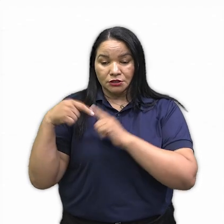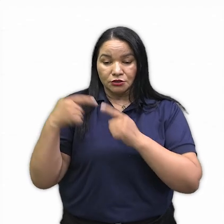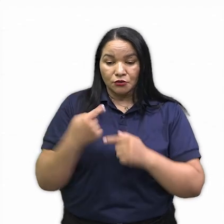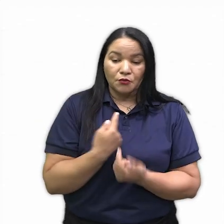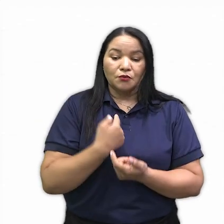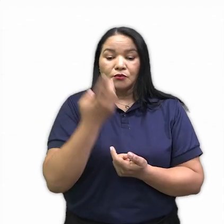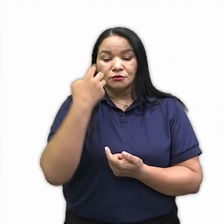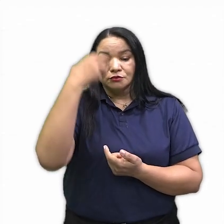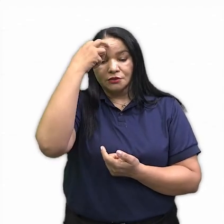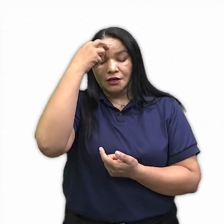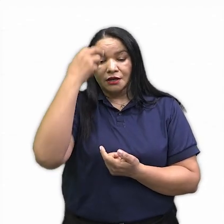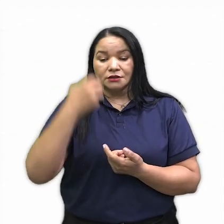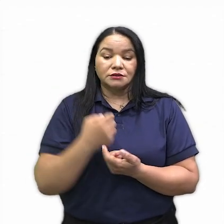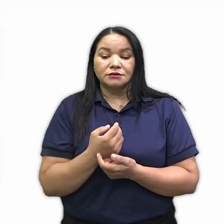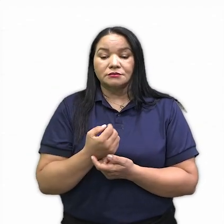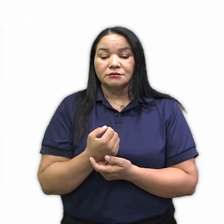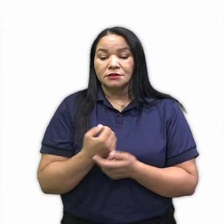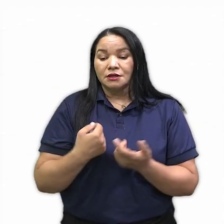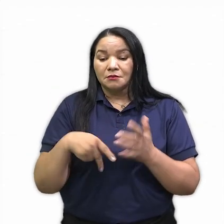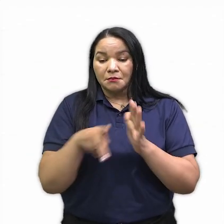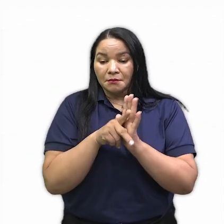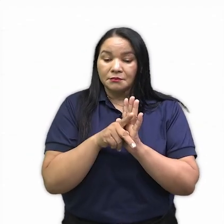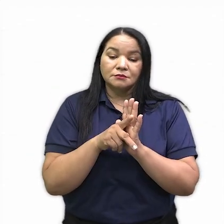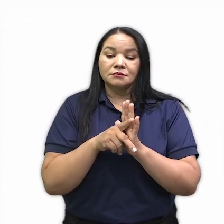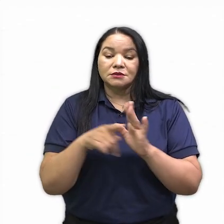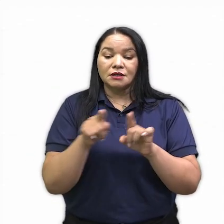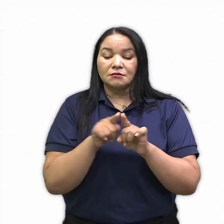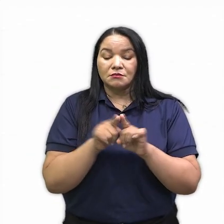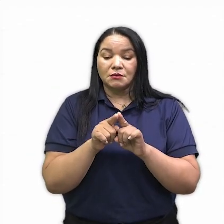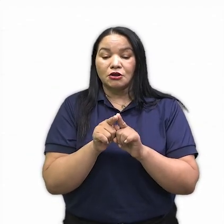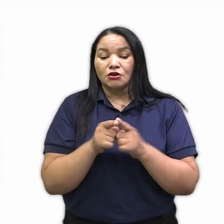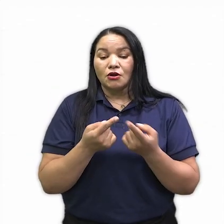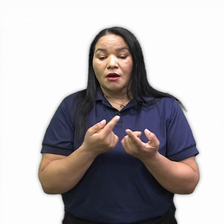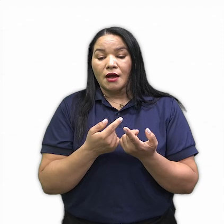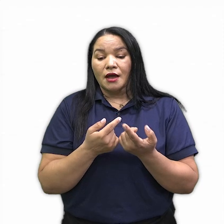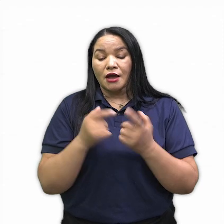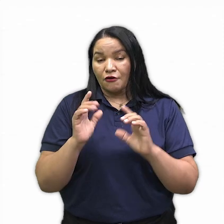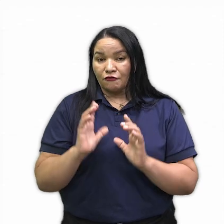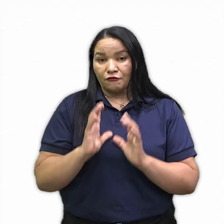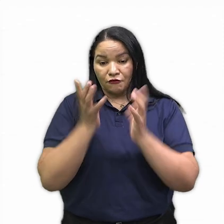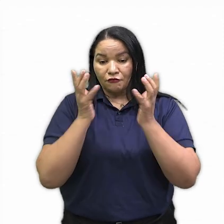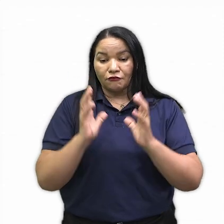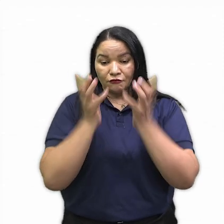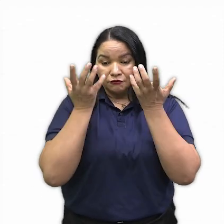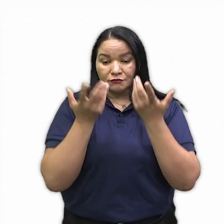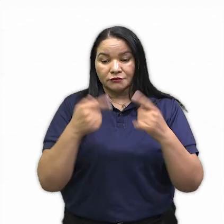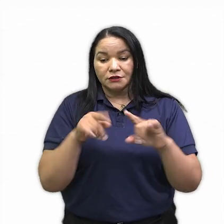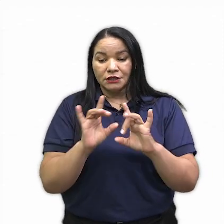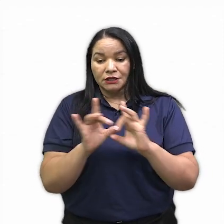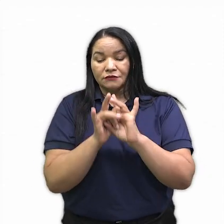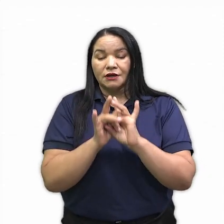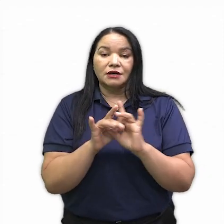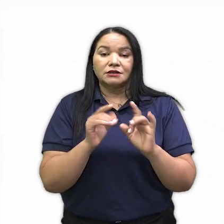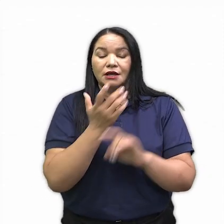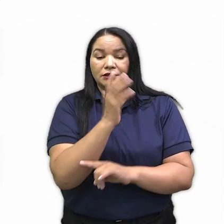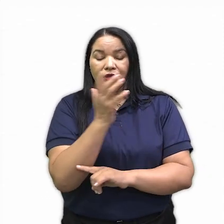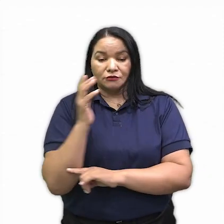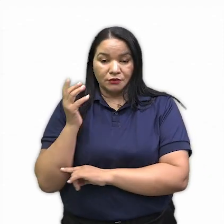culturais distintas, que acabam se destacando aí por suas práticas folclóricas e muito ligado